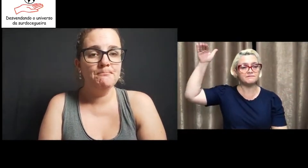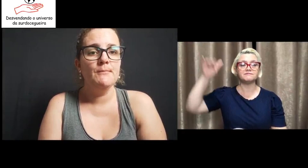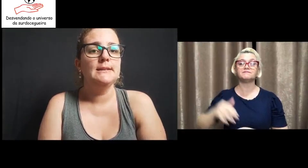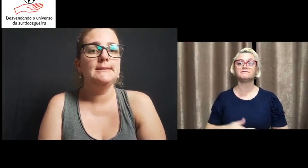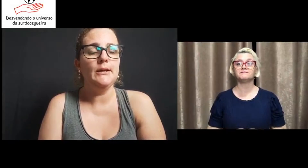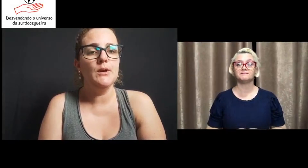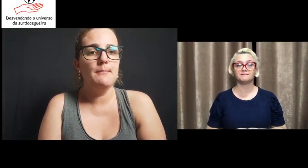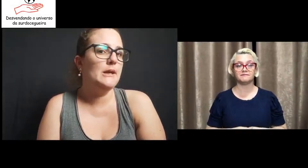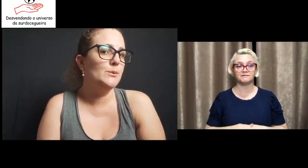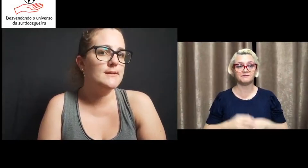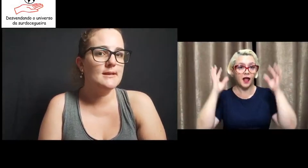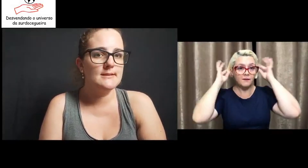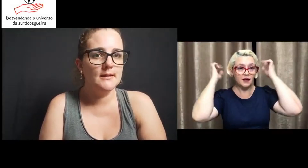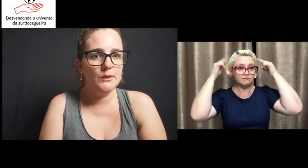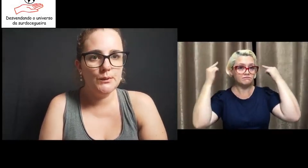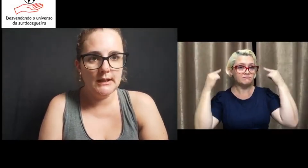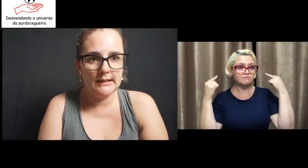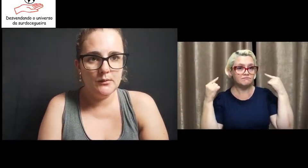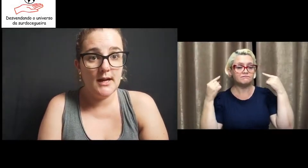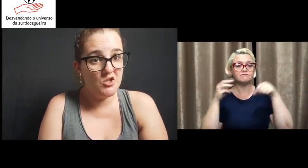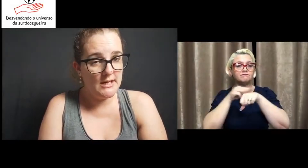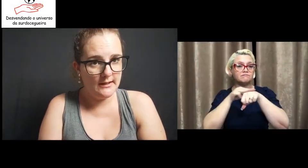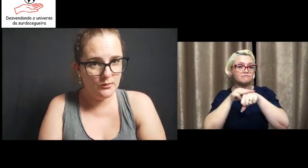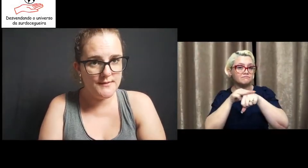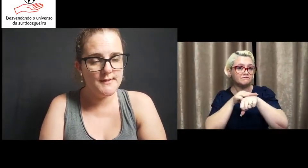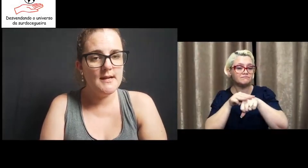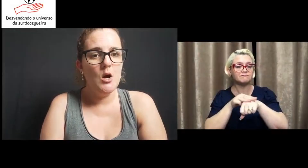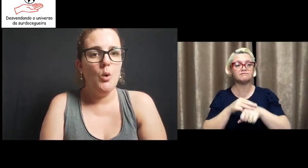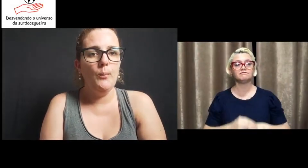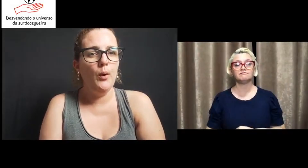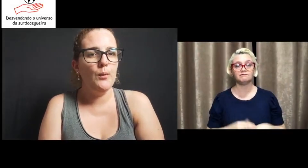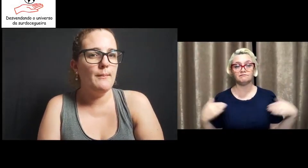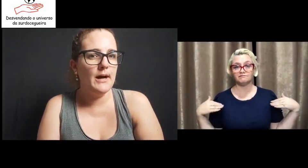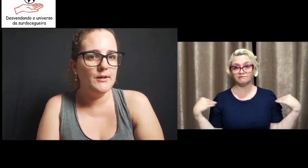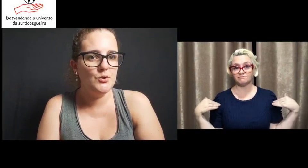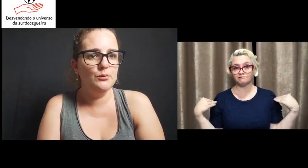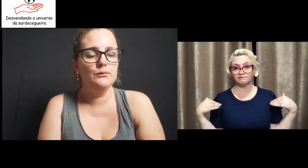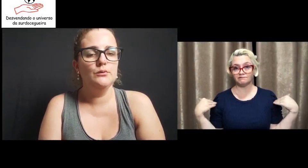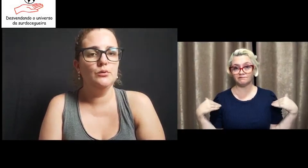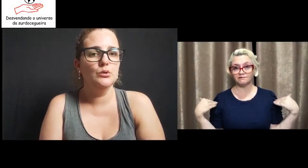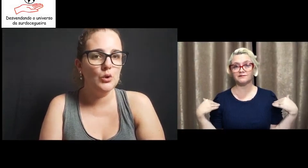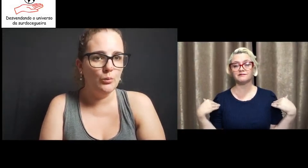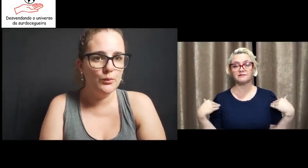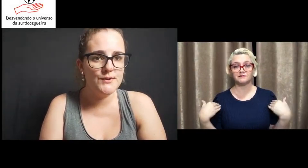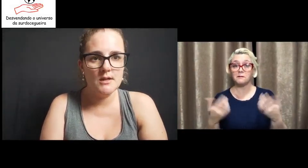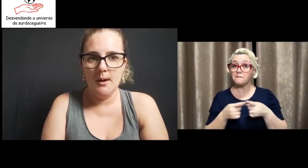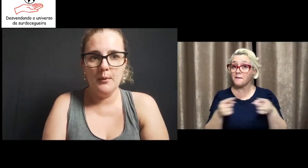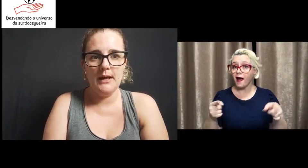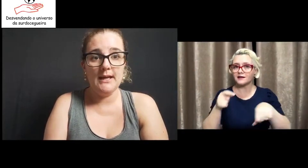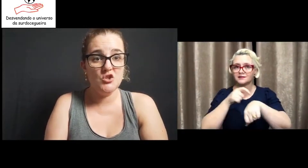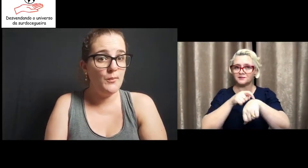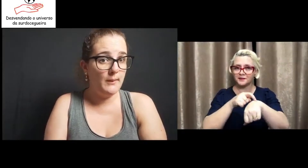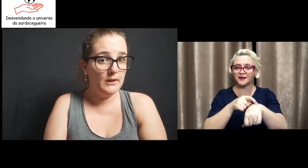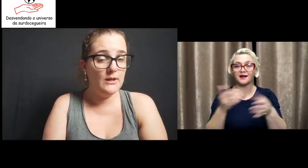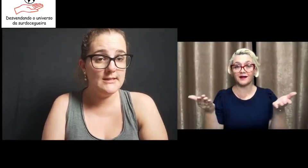mediana, tenho cabelos castanho claro cacheados, um pouco abaixo dos ombros,